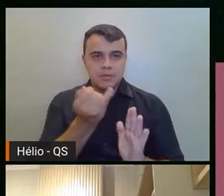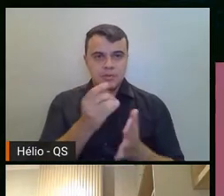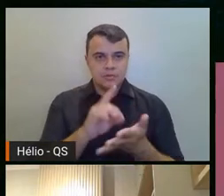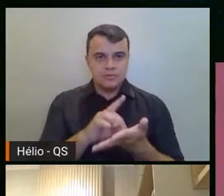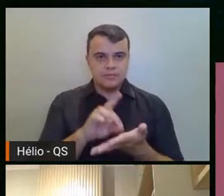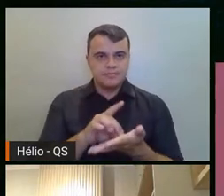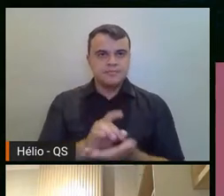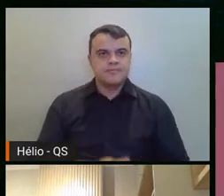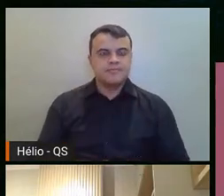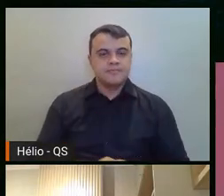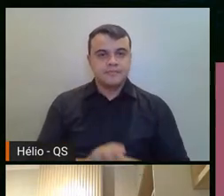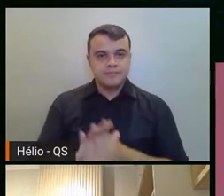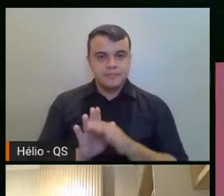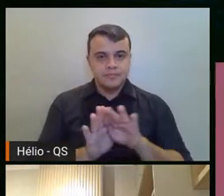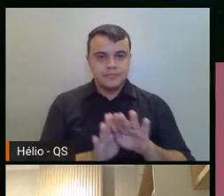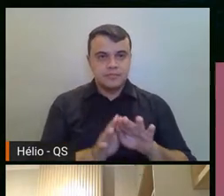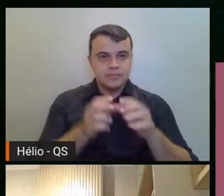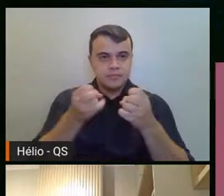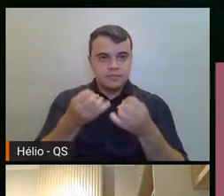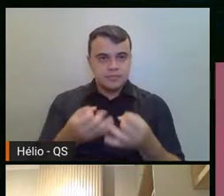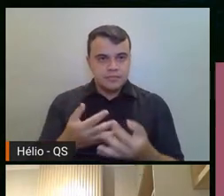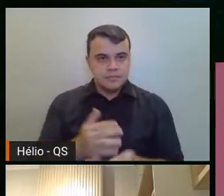bom galera